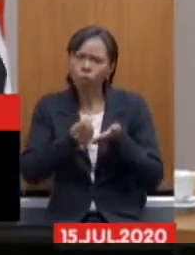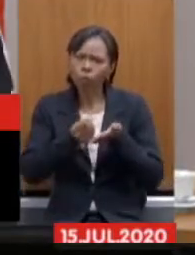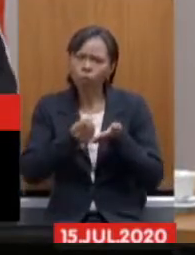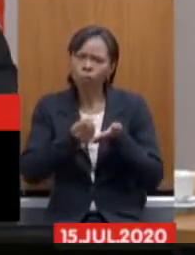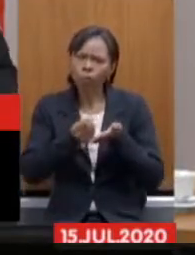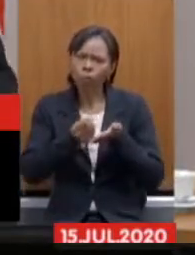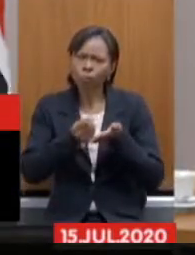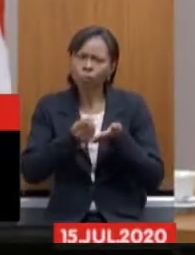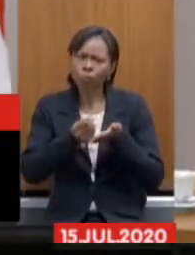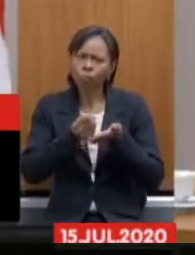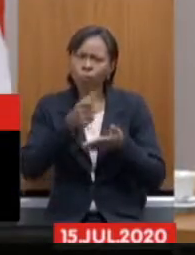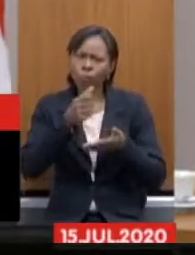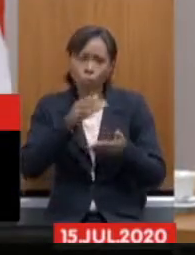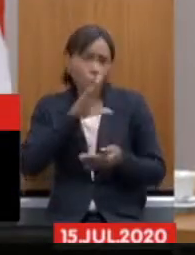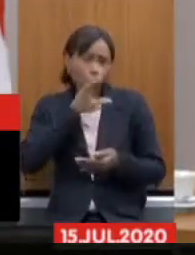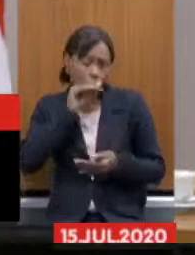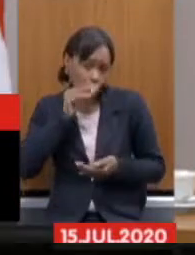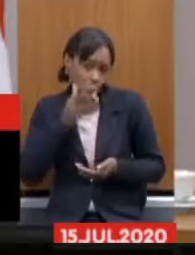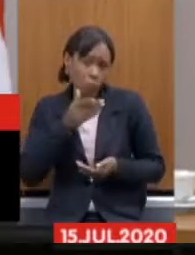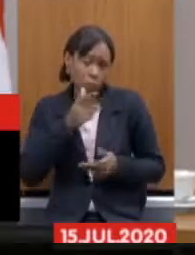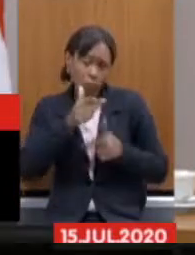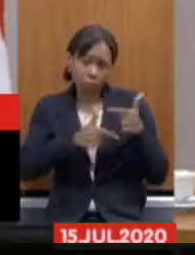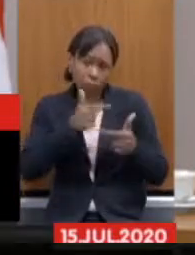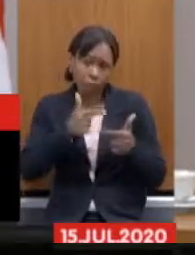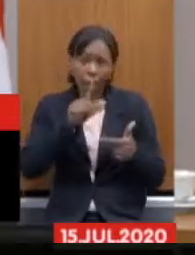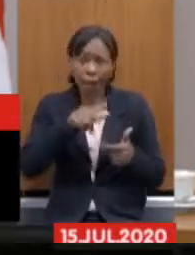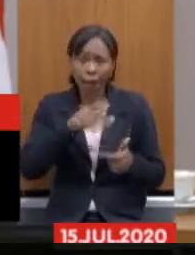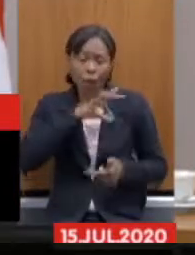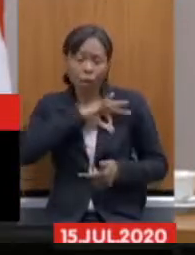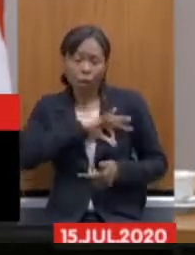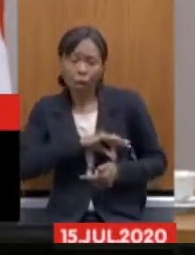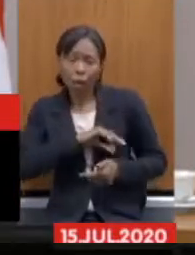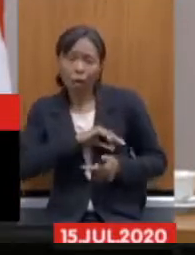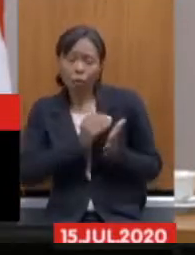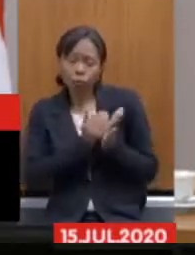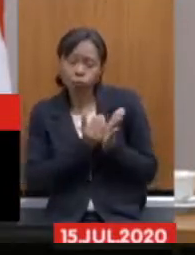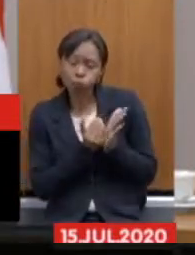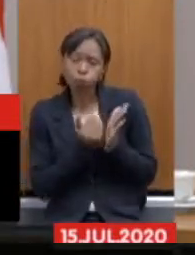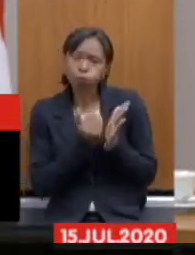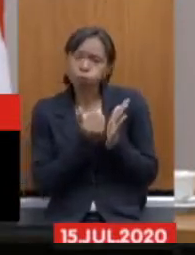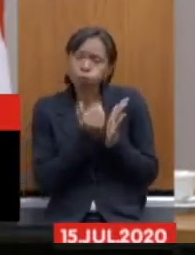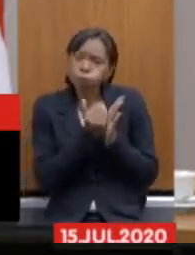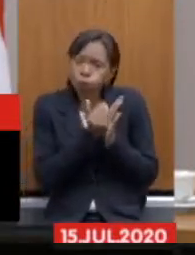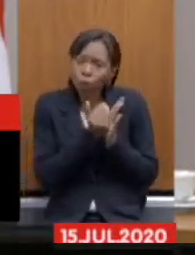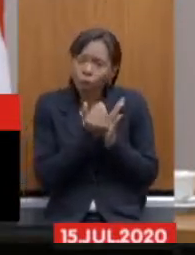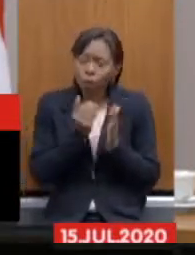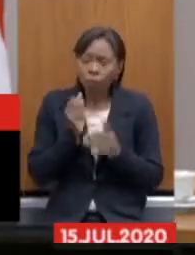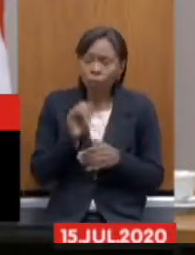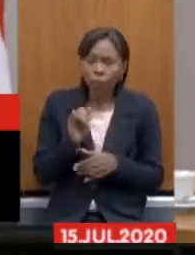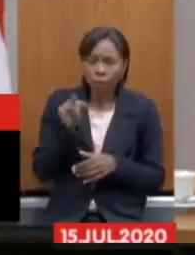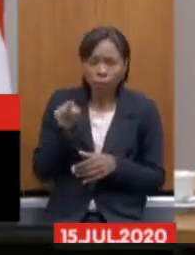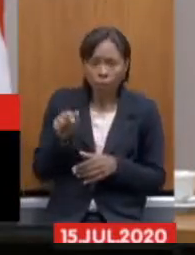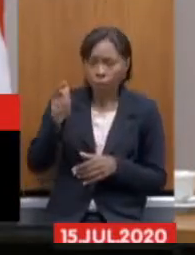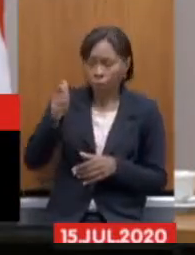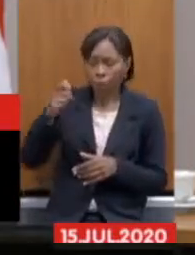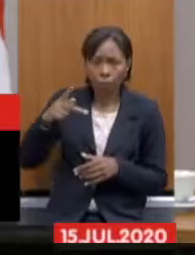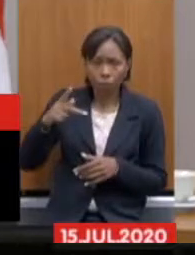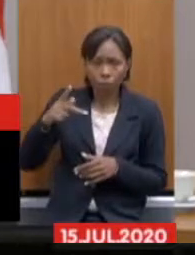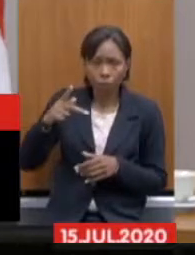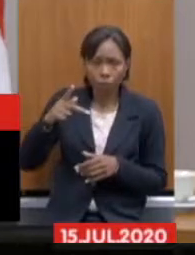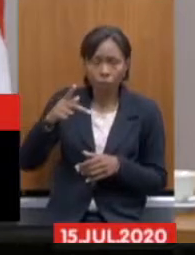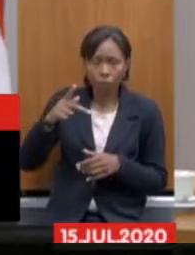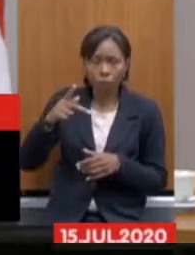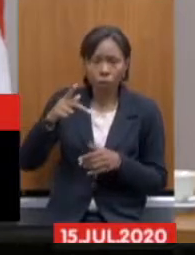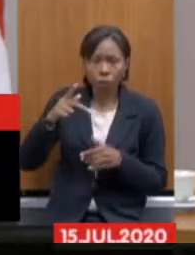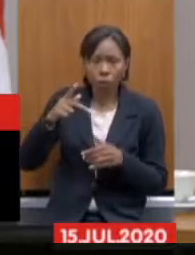que nada mais é do que o reajuste salarial e se porque o aposentado foi vem quadrado no grau a